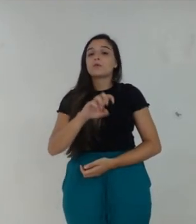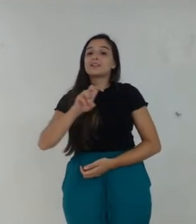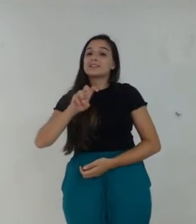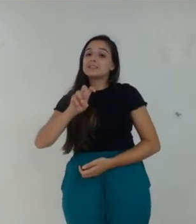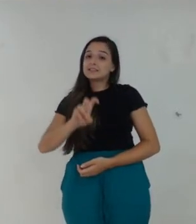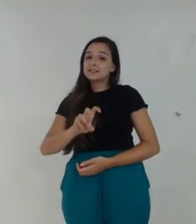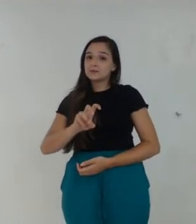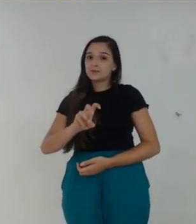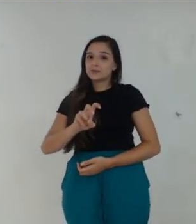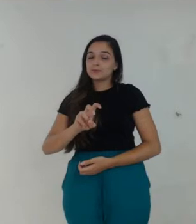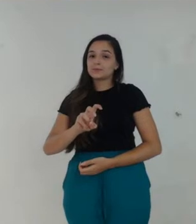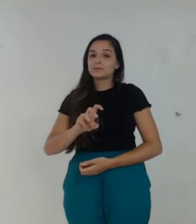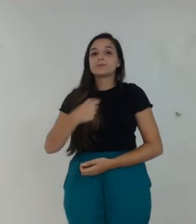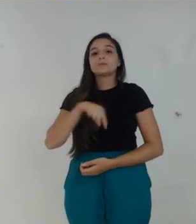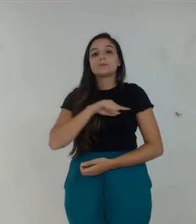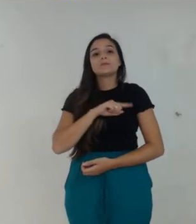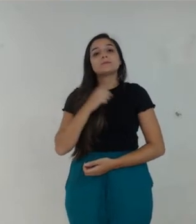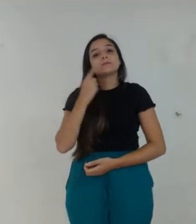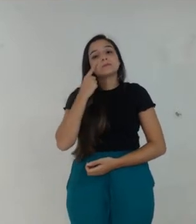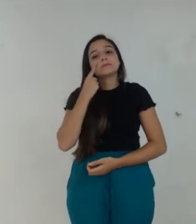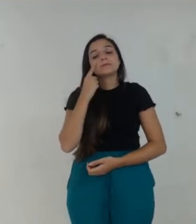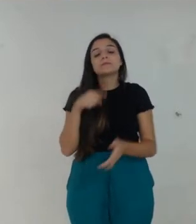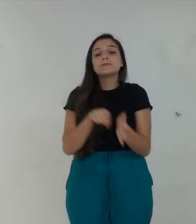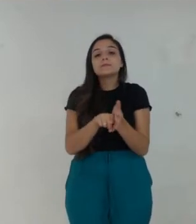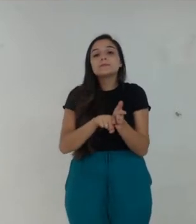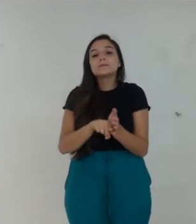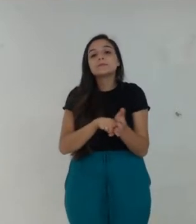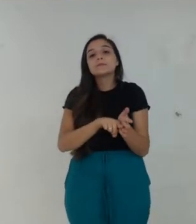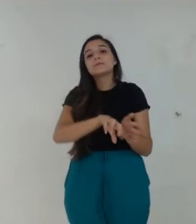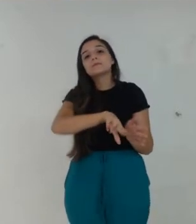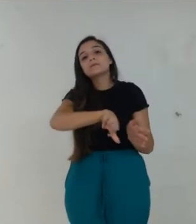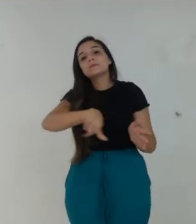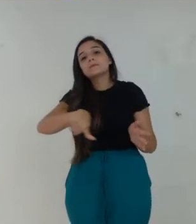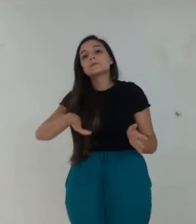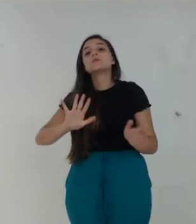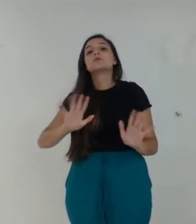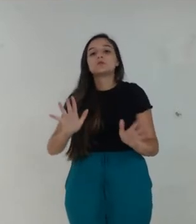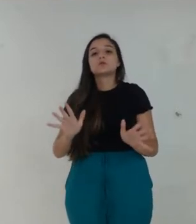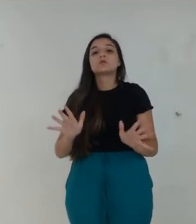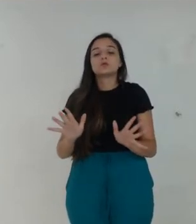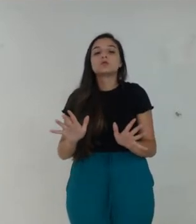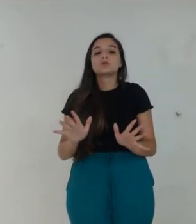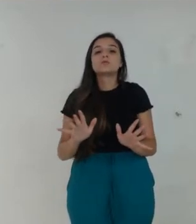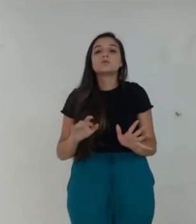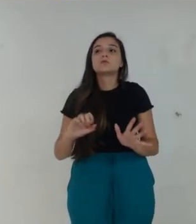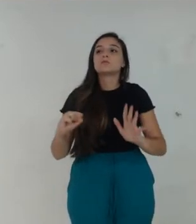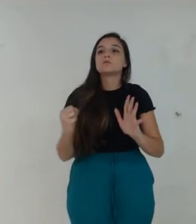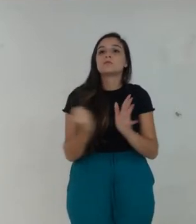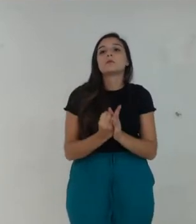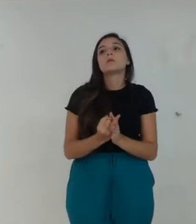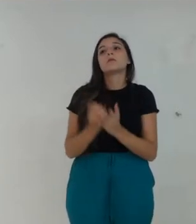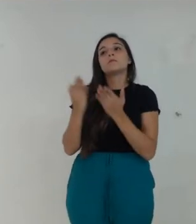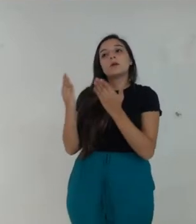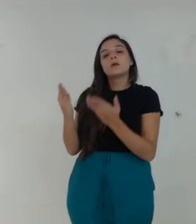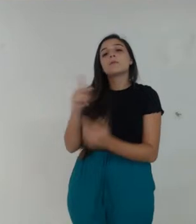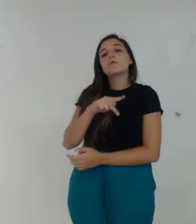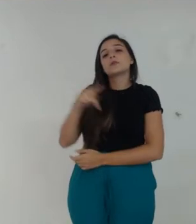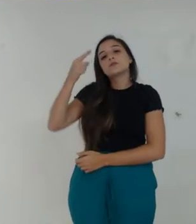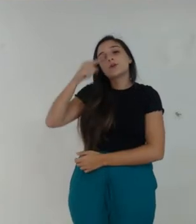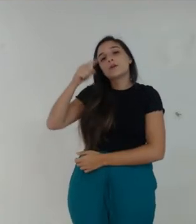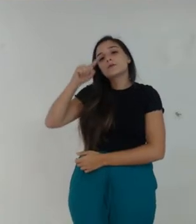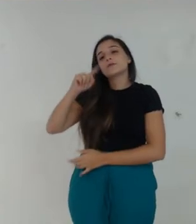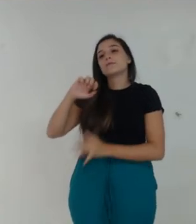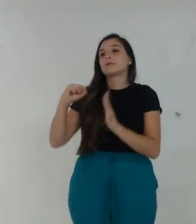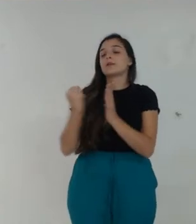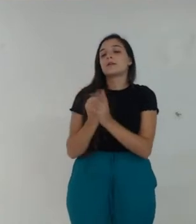1995. E aí nós vamos ter as pesquisas que estão bem pontuadas num trabalho feito pela professora Silvana Aguiar, que é